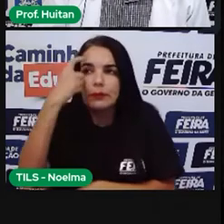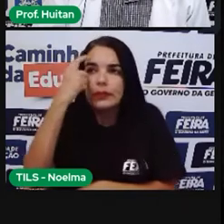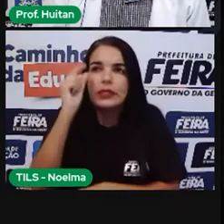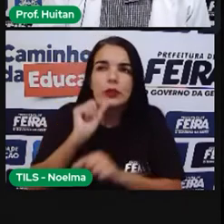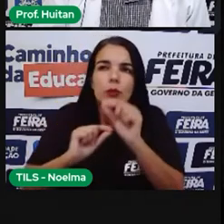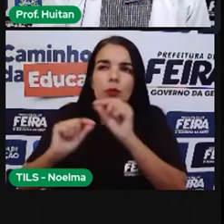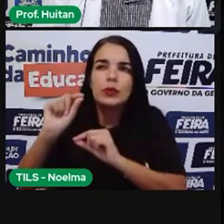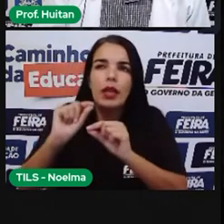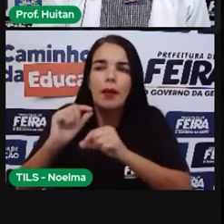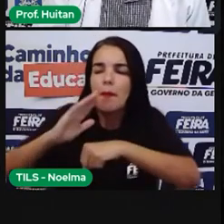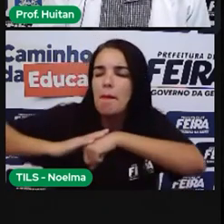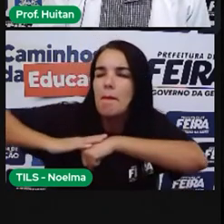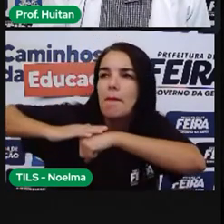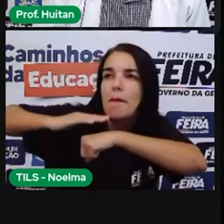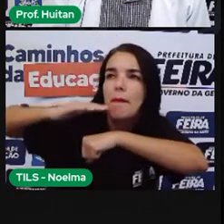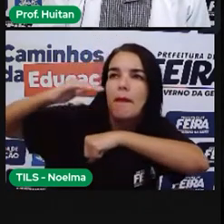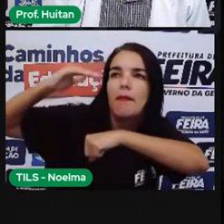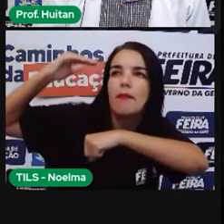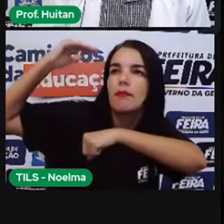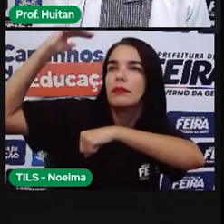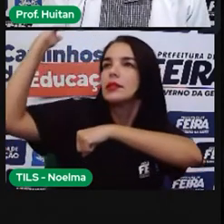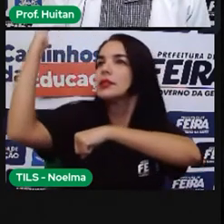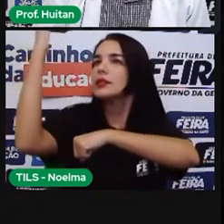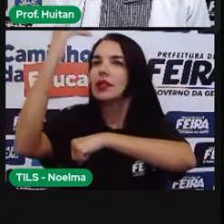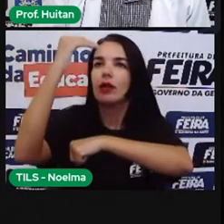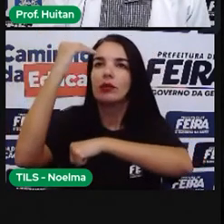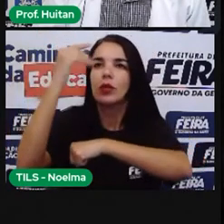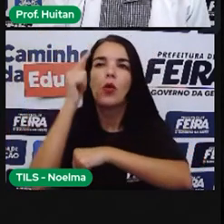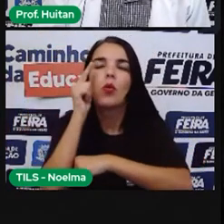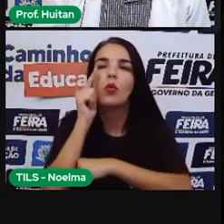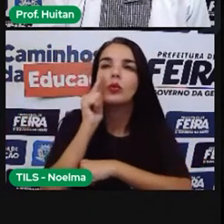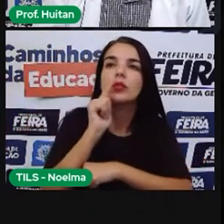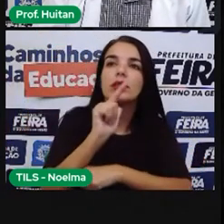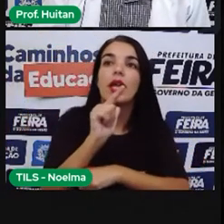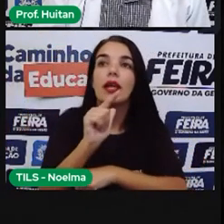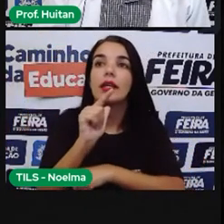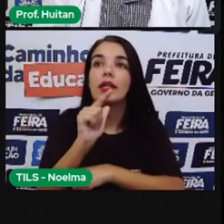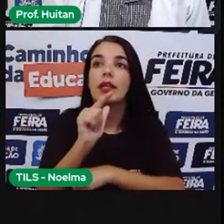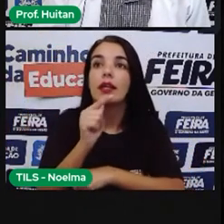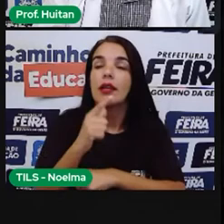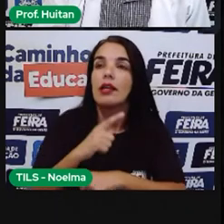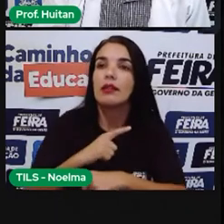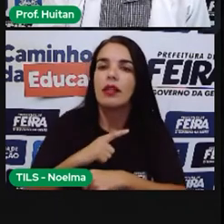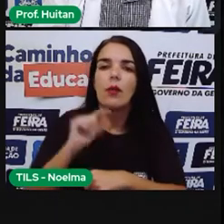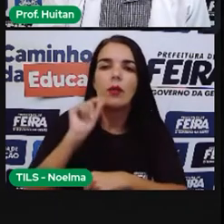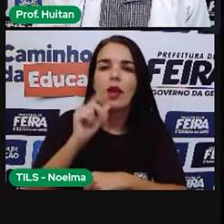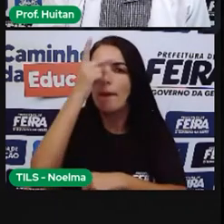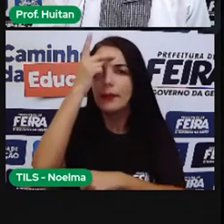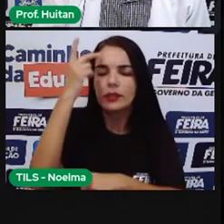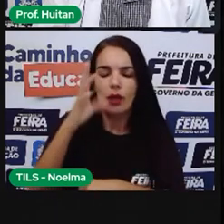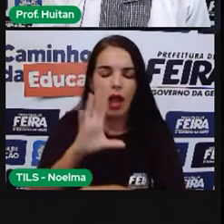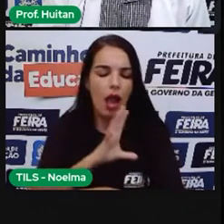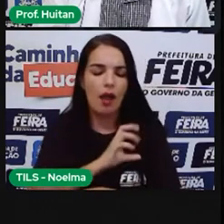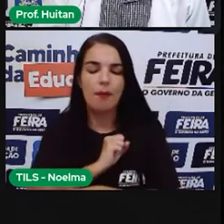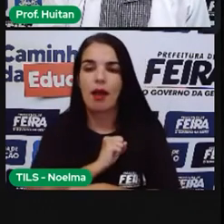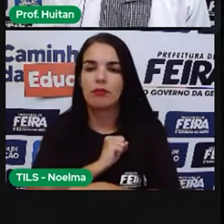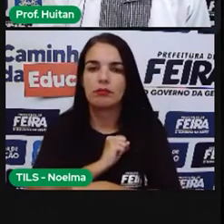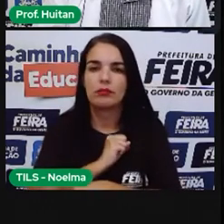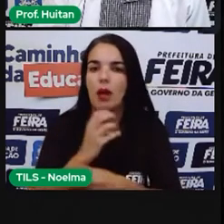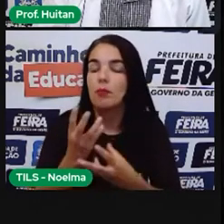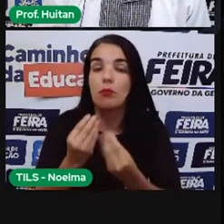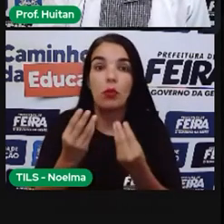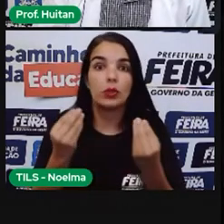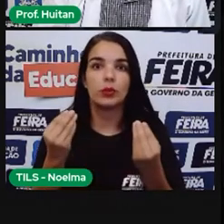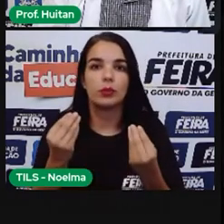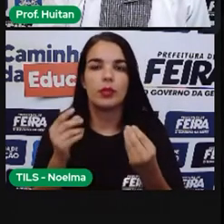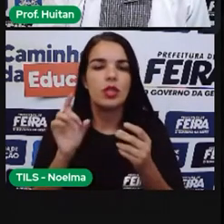é super elevado, né? A pessoa a quem ele ama é venerada de uma forma muito elevada. É